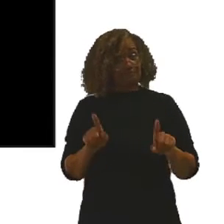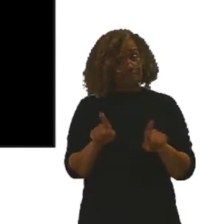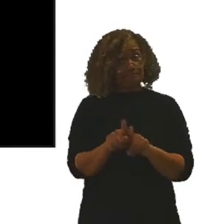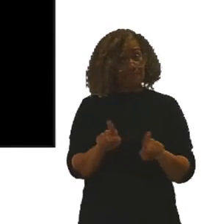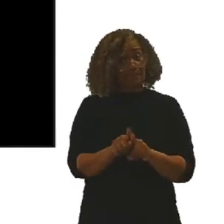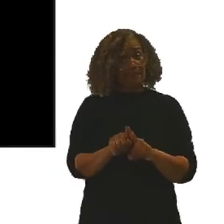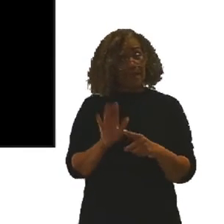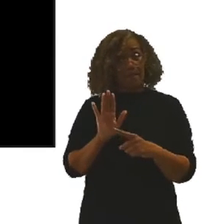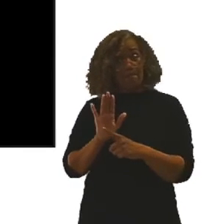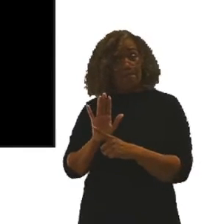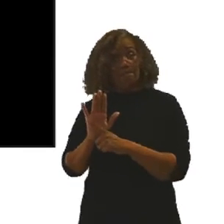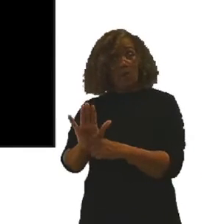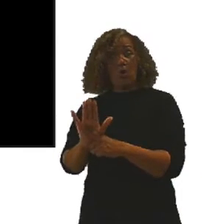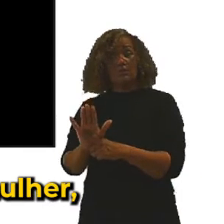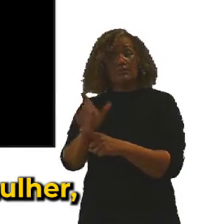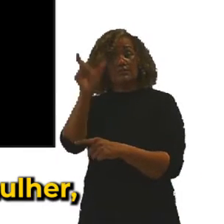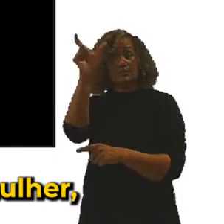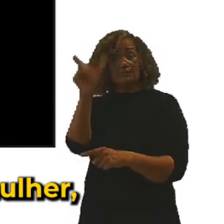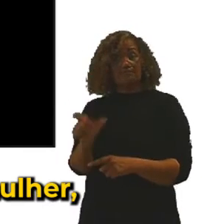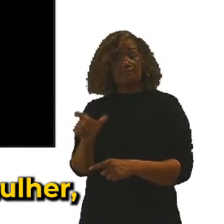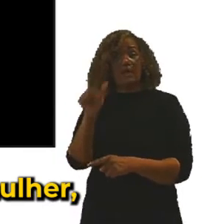invisibiliza a questão da mulher,